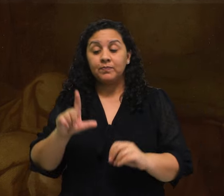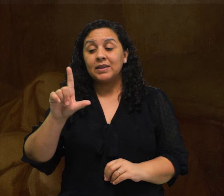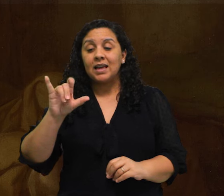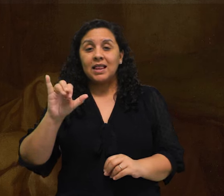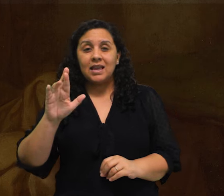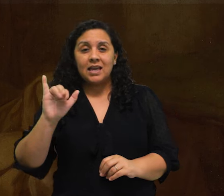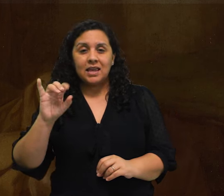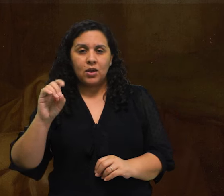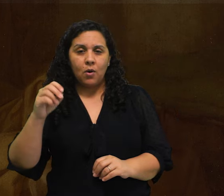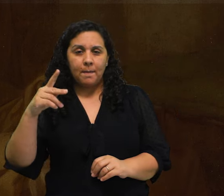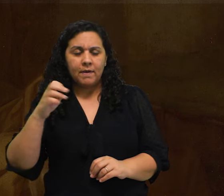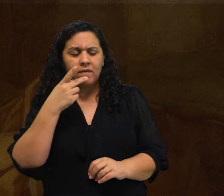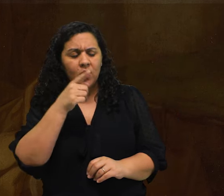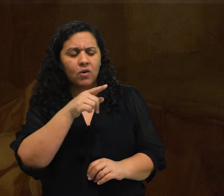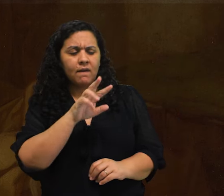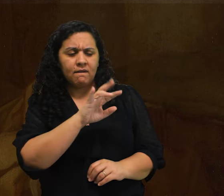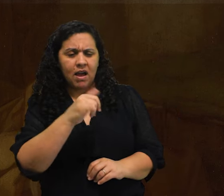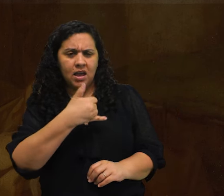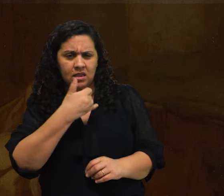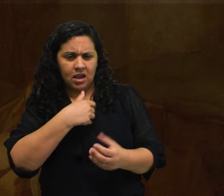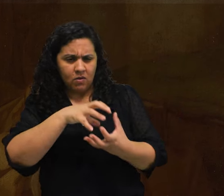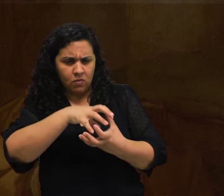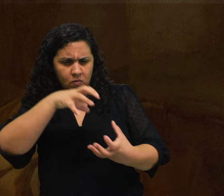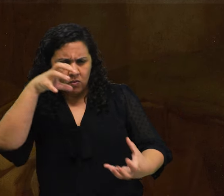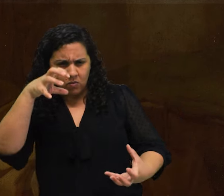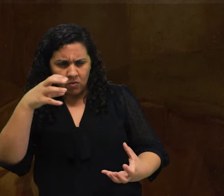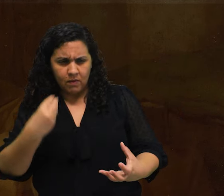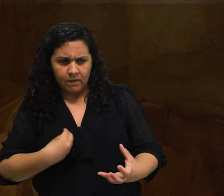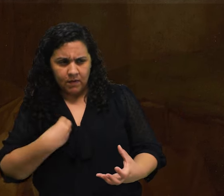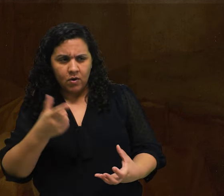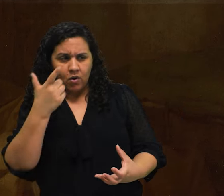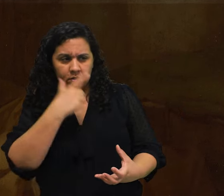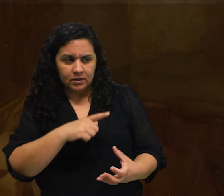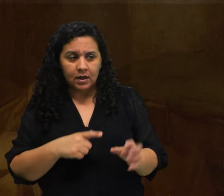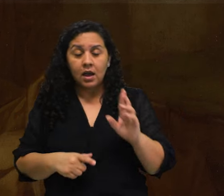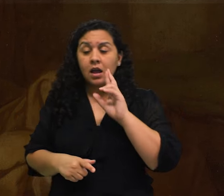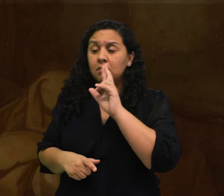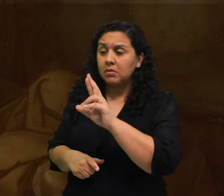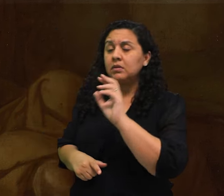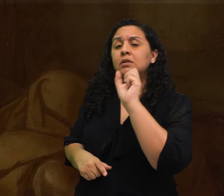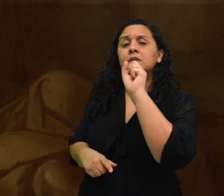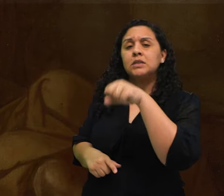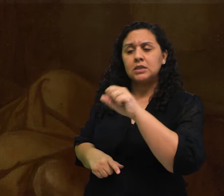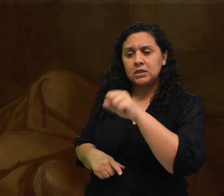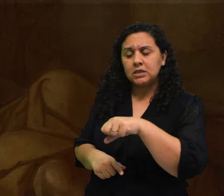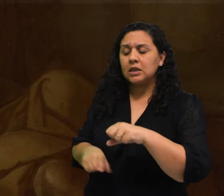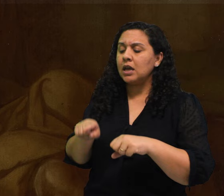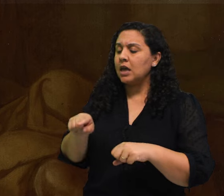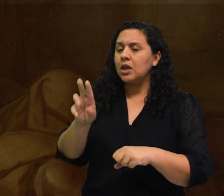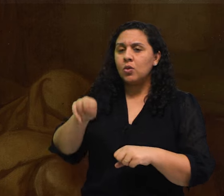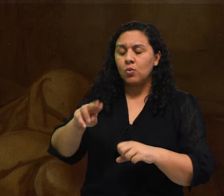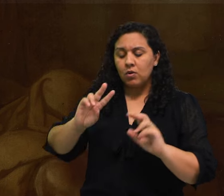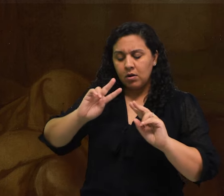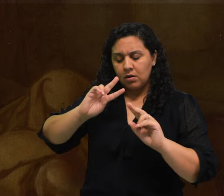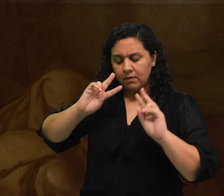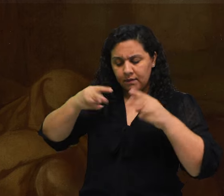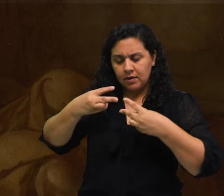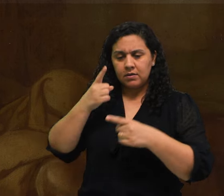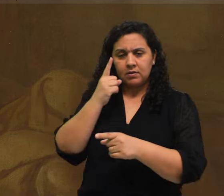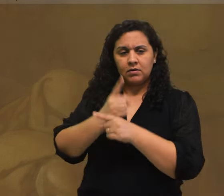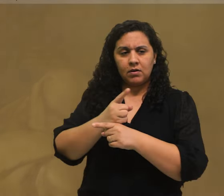Liríope diz: ele viverá até uma idade avançada? Tiresias responde: sim, ele nunca descobrirá a si